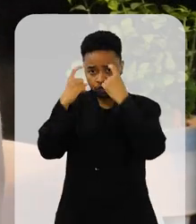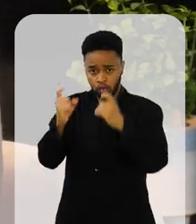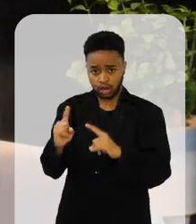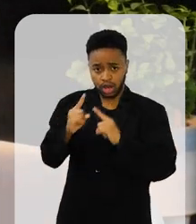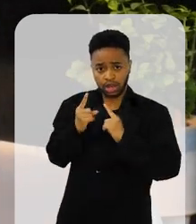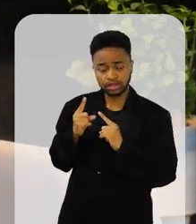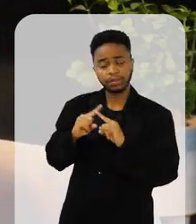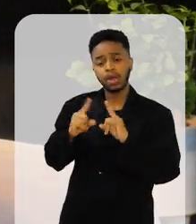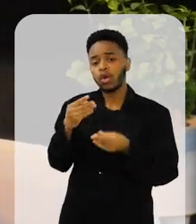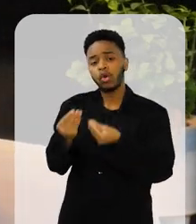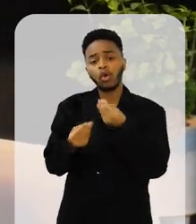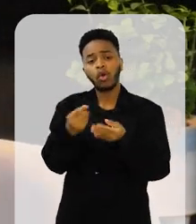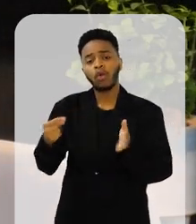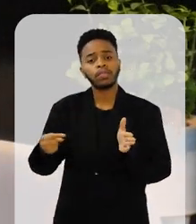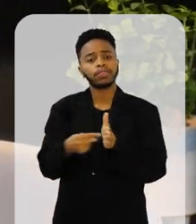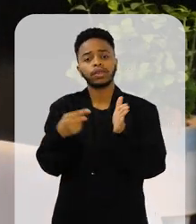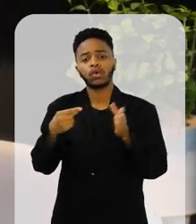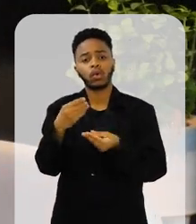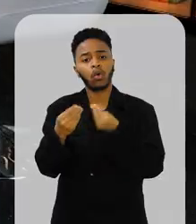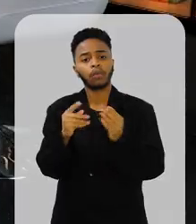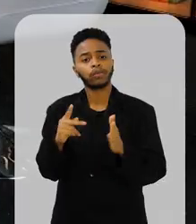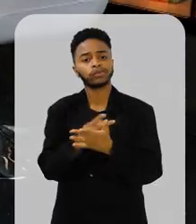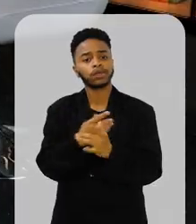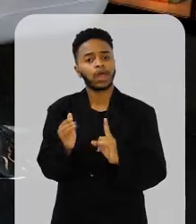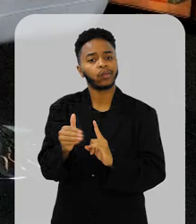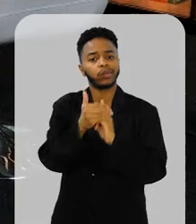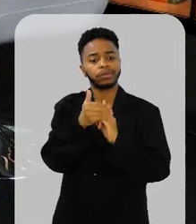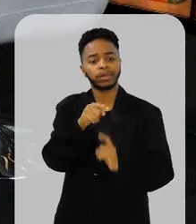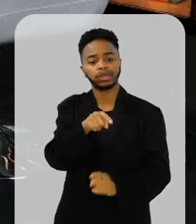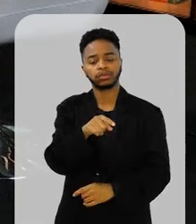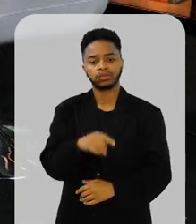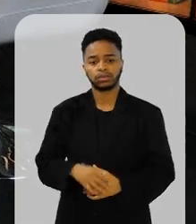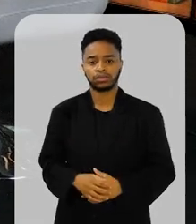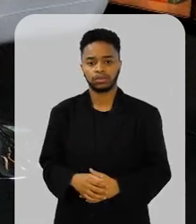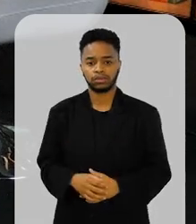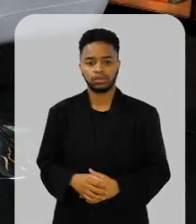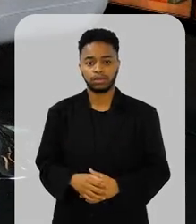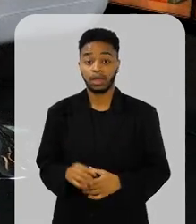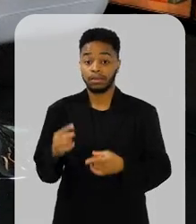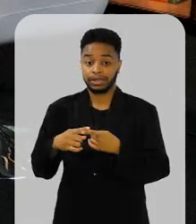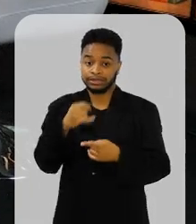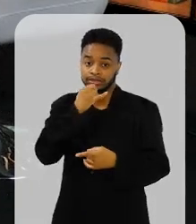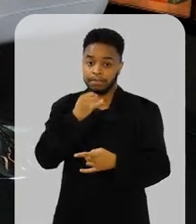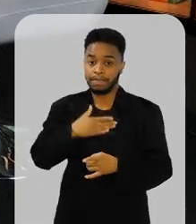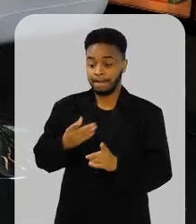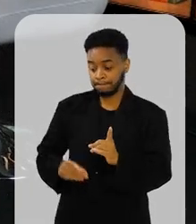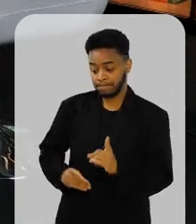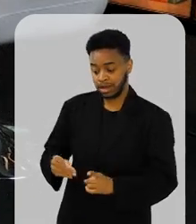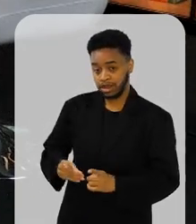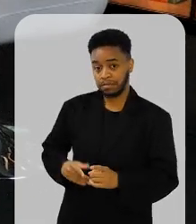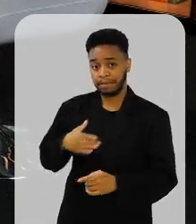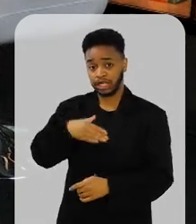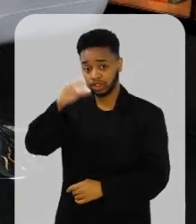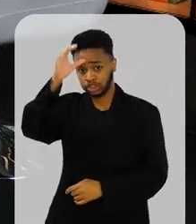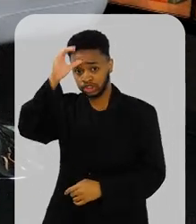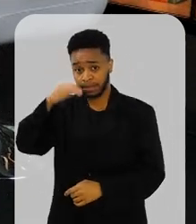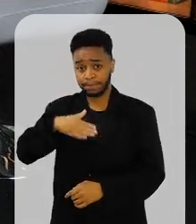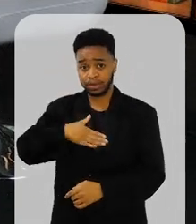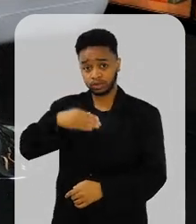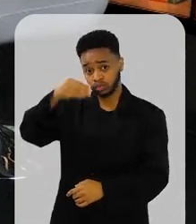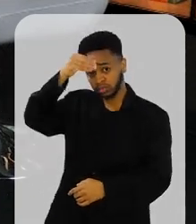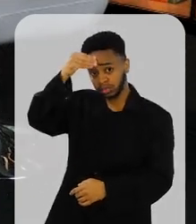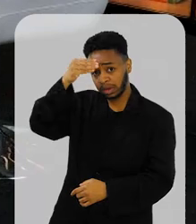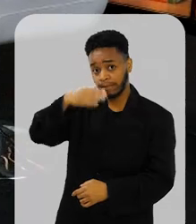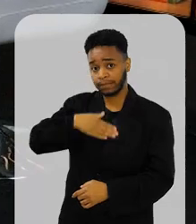ele, para denunciar, como que é esse acolhimento para o idoso? Olha, é minha prima, é minha tia, é minha sobrinha, é